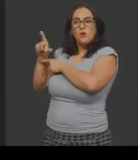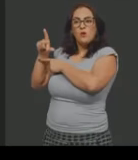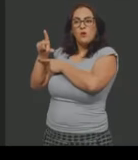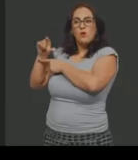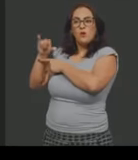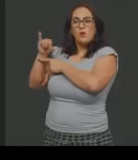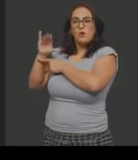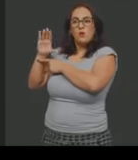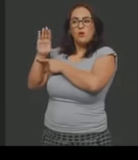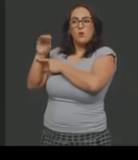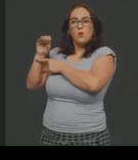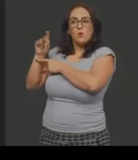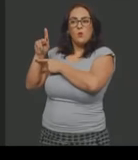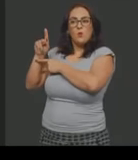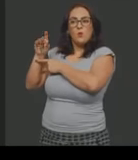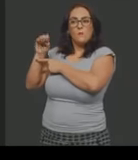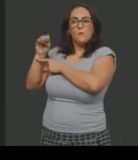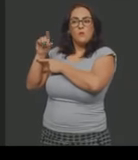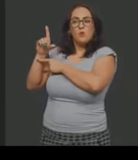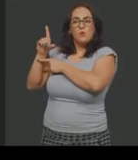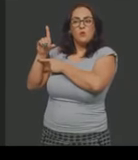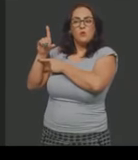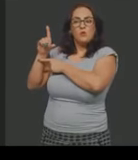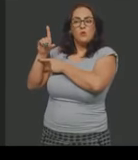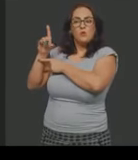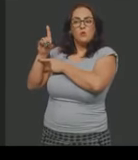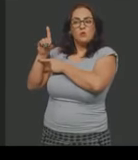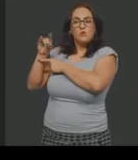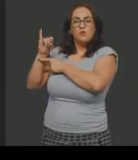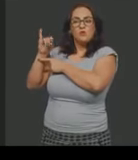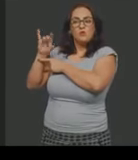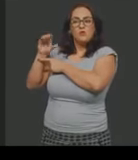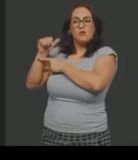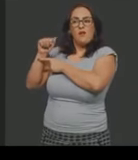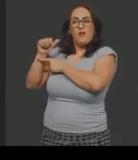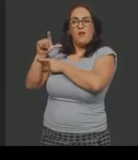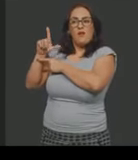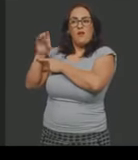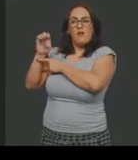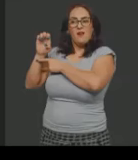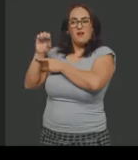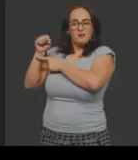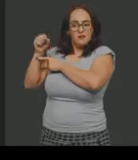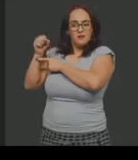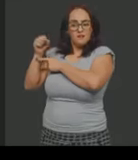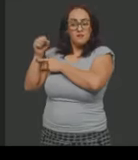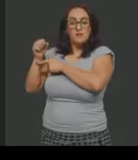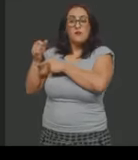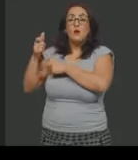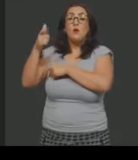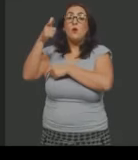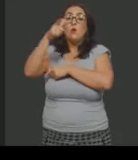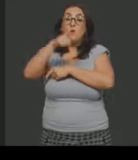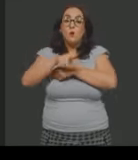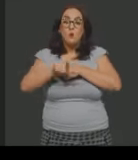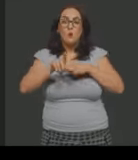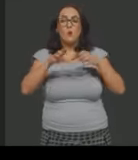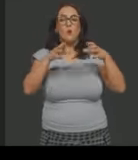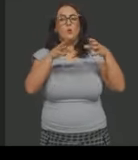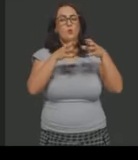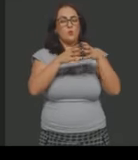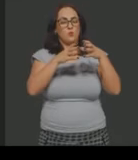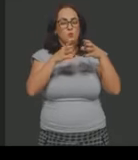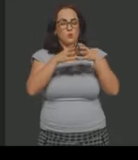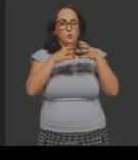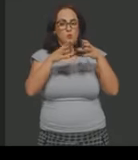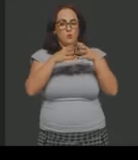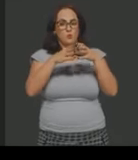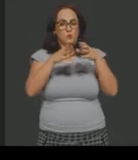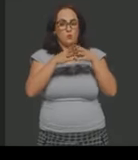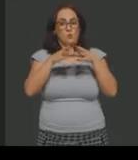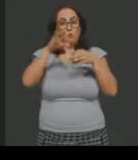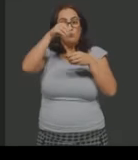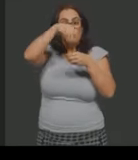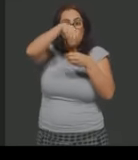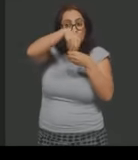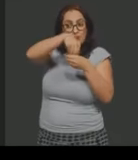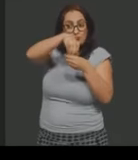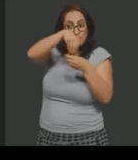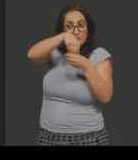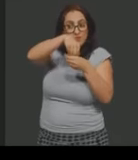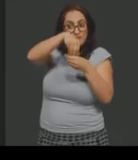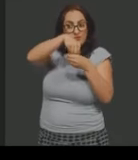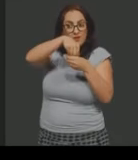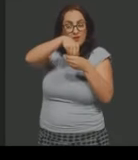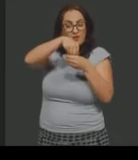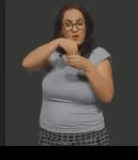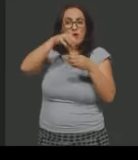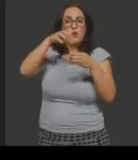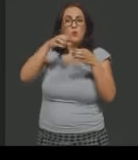filo Lycopodiófita, que é um outro filo que vai estar inserido dentro desse grupo